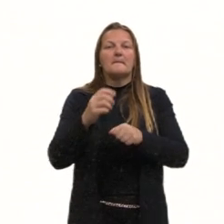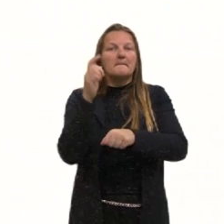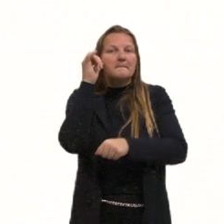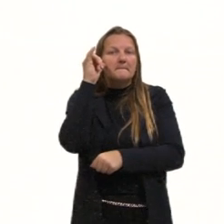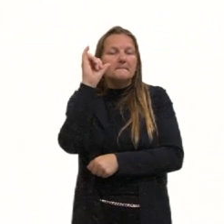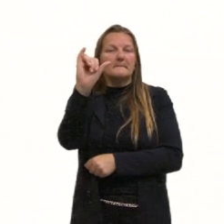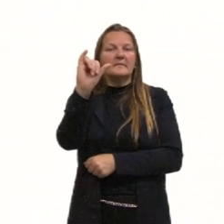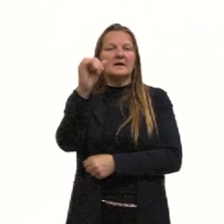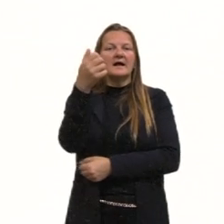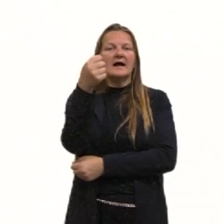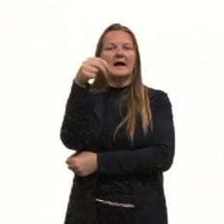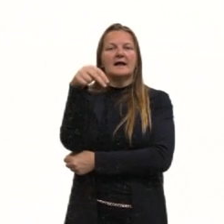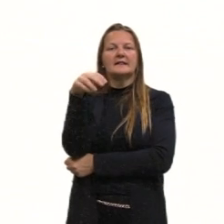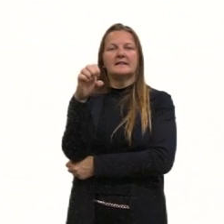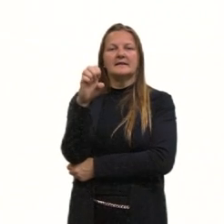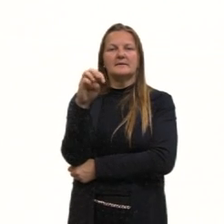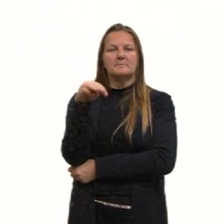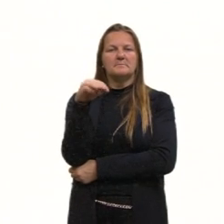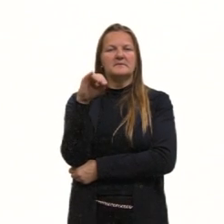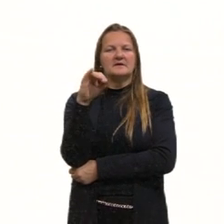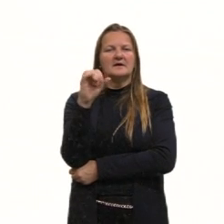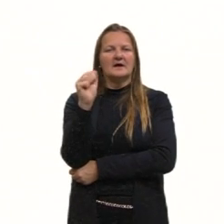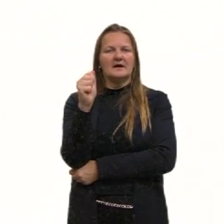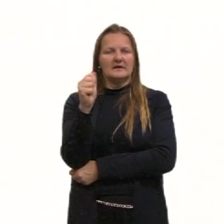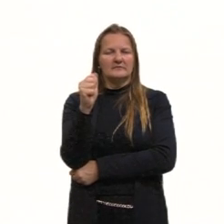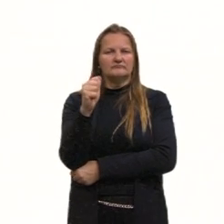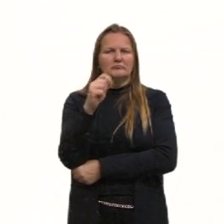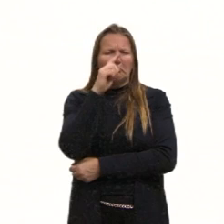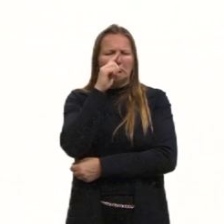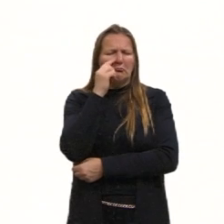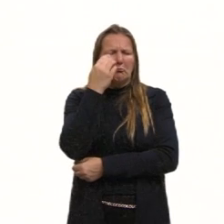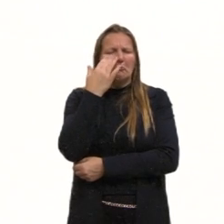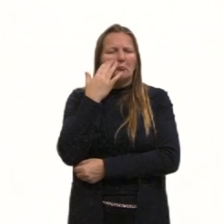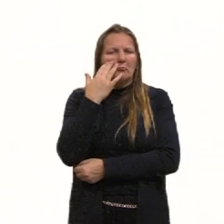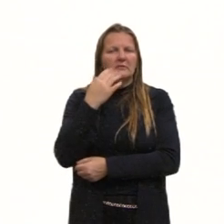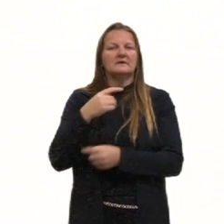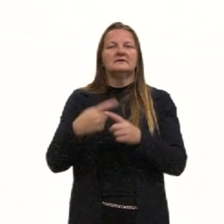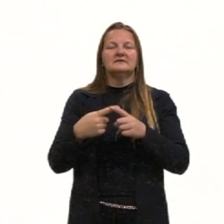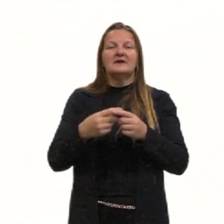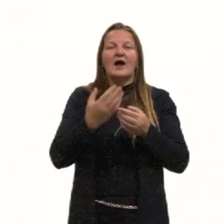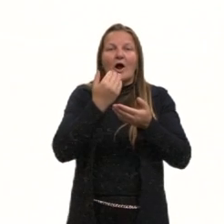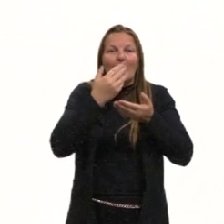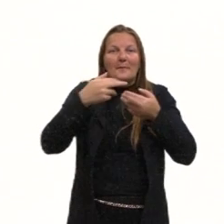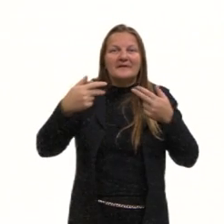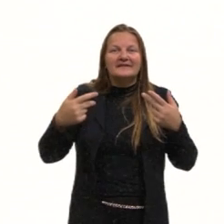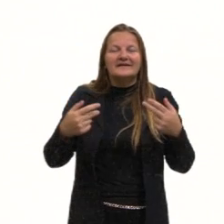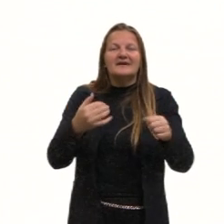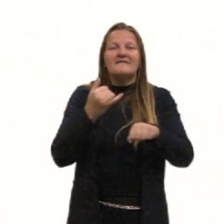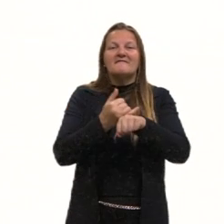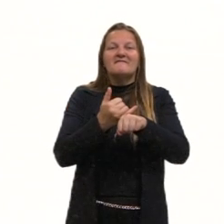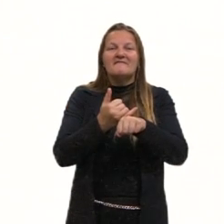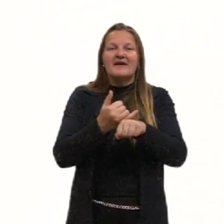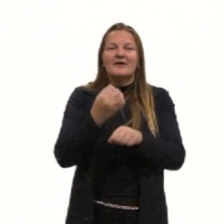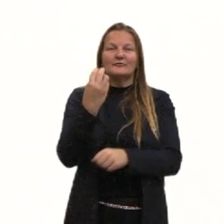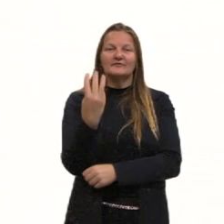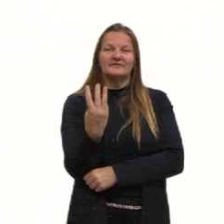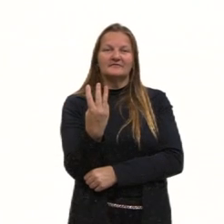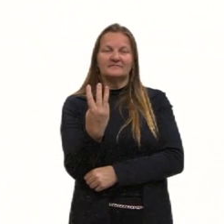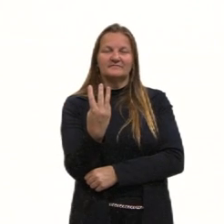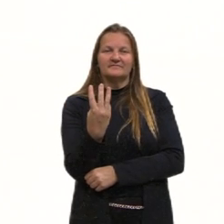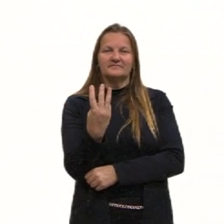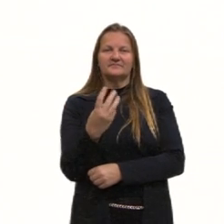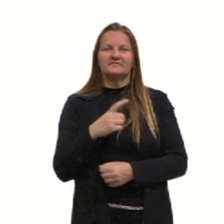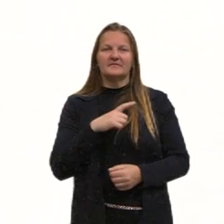como anemia normalmente na alimentação é ingerido na forma de Ferro 3 sendo